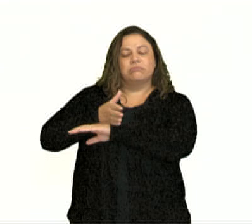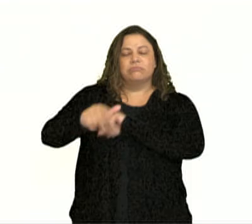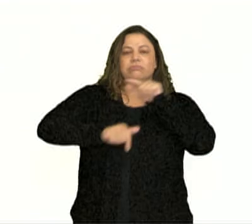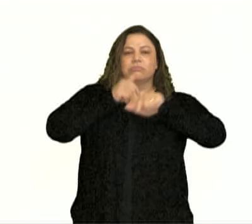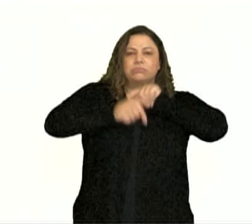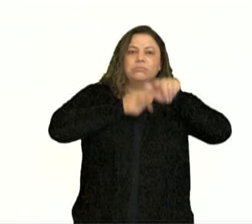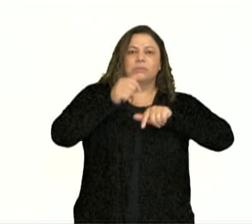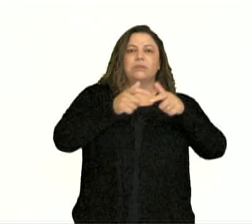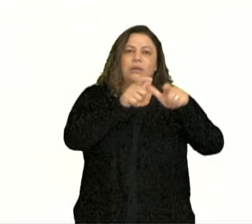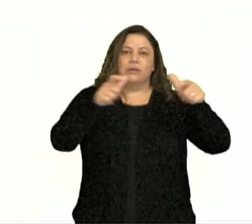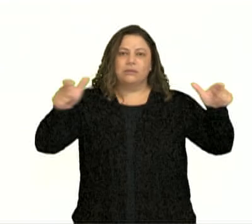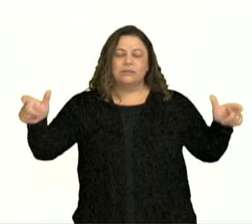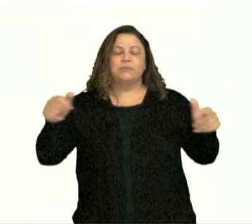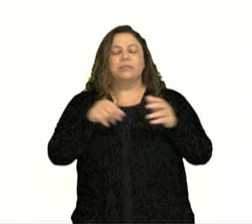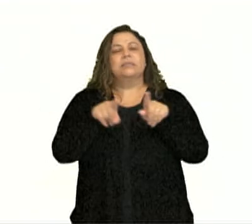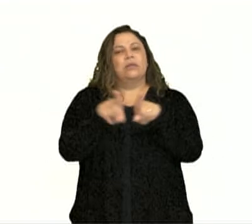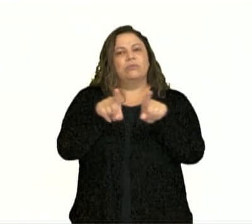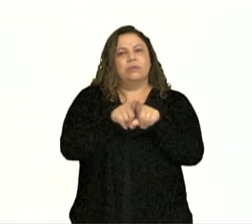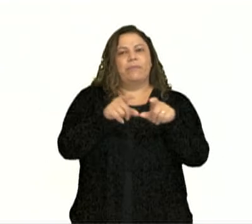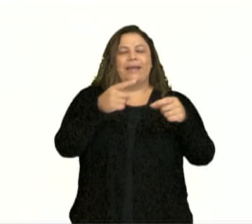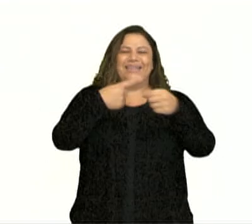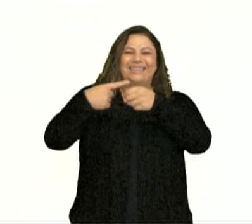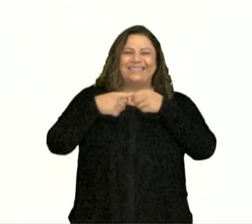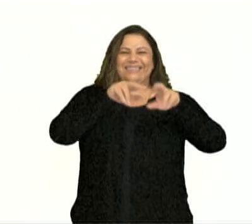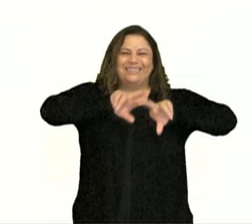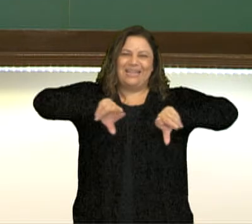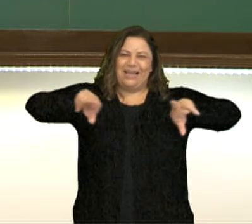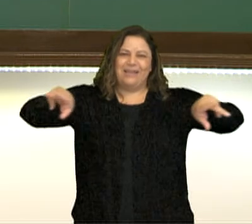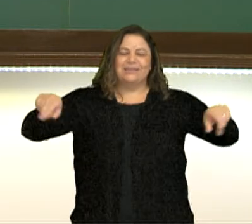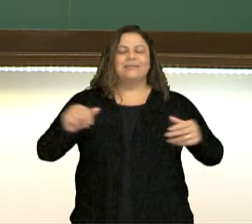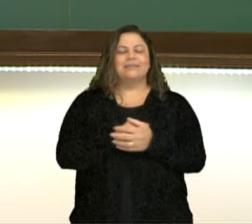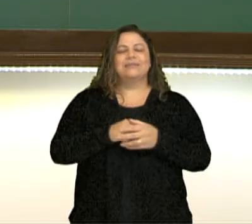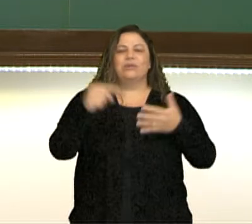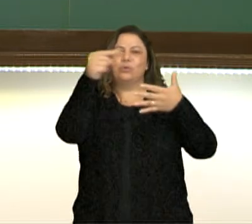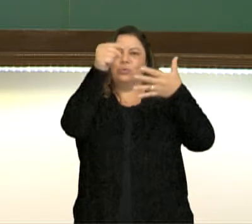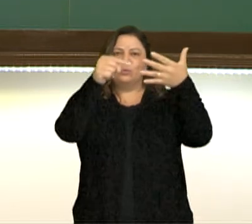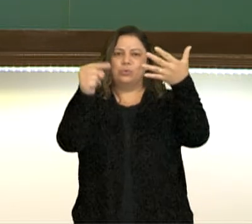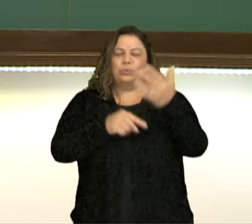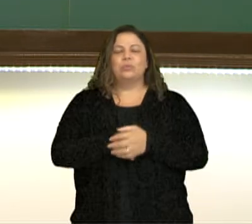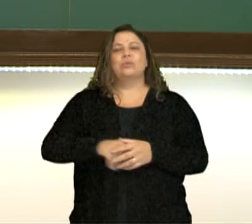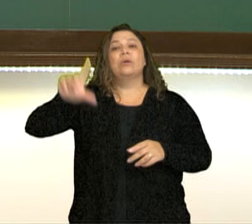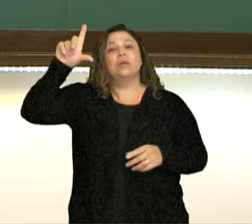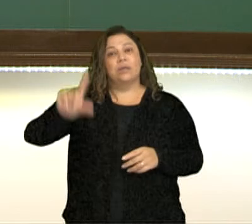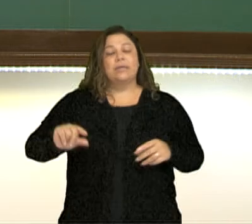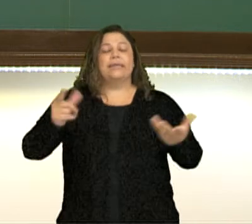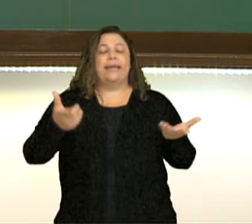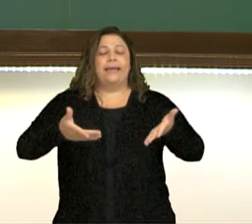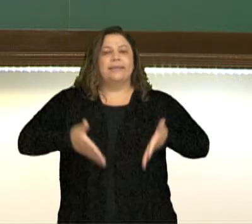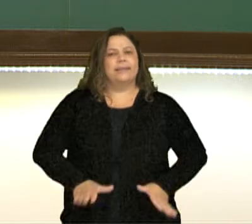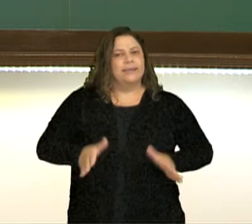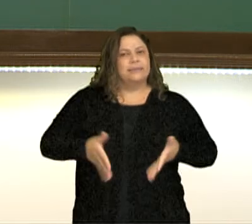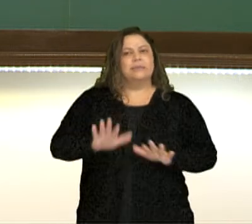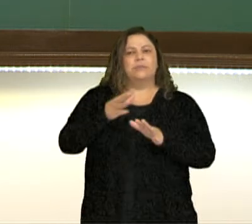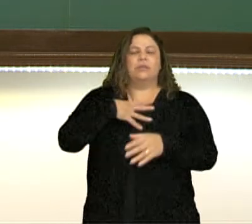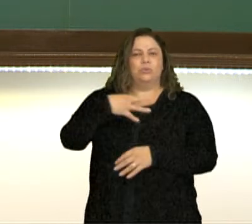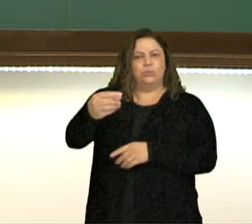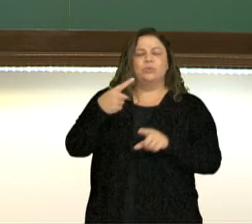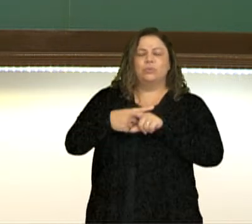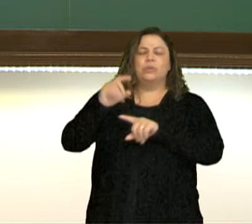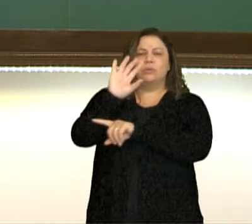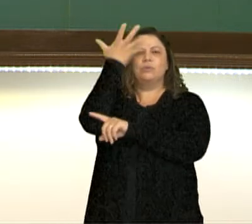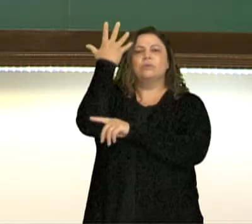e expansão da urbanização, entre outros fatores. Então, essa queda da fecundidade, ela aconteceu por